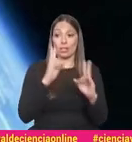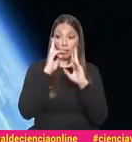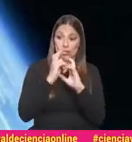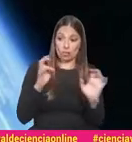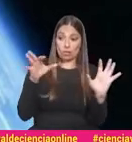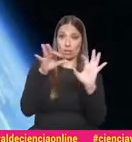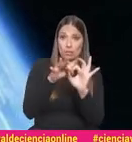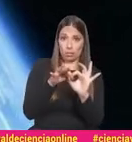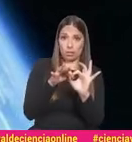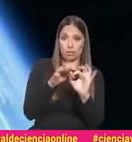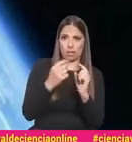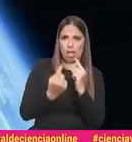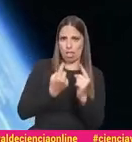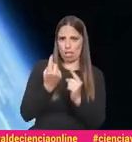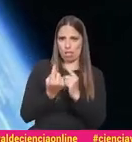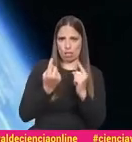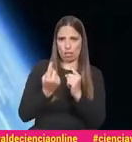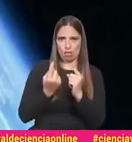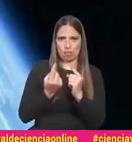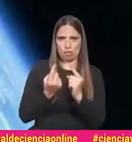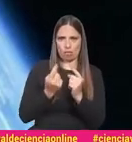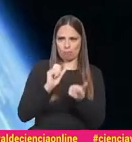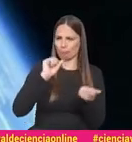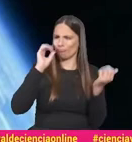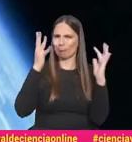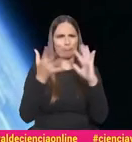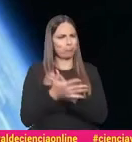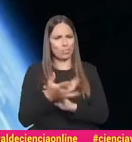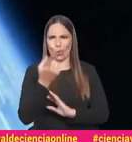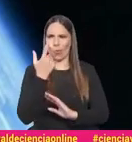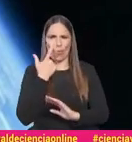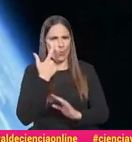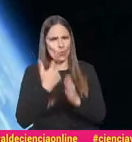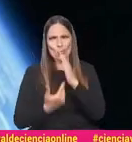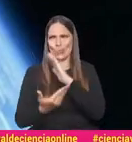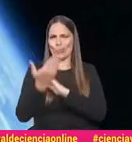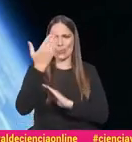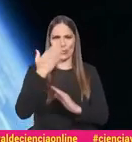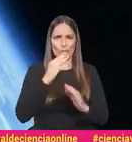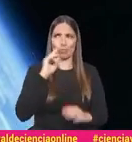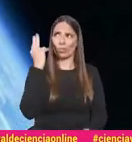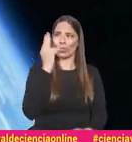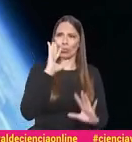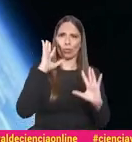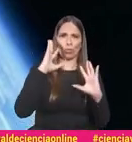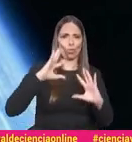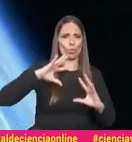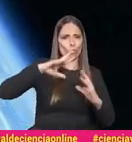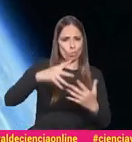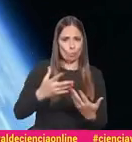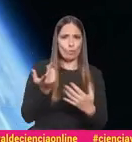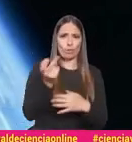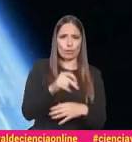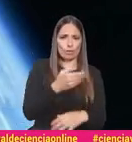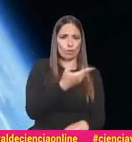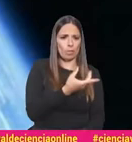estão associadas a algo que foi uma revolução no conhecimento do universo que aconteceu